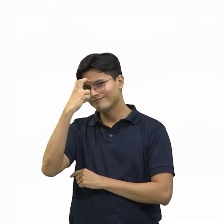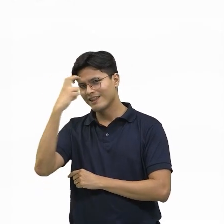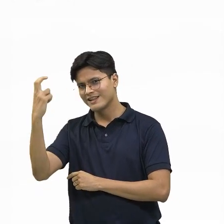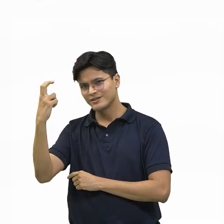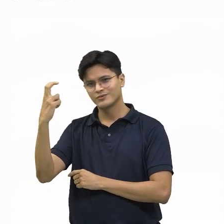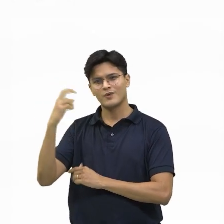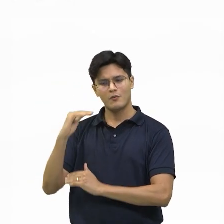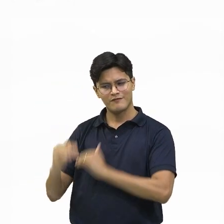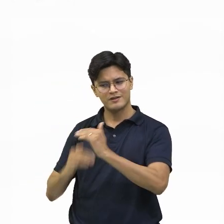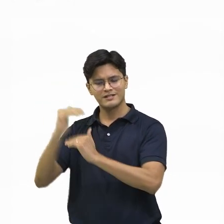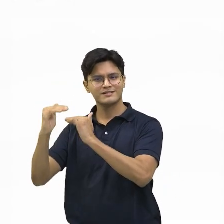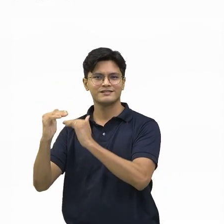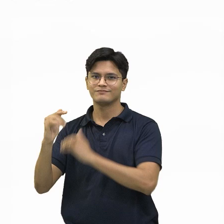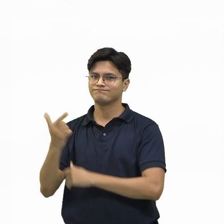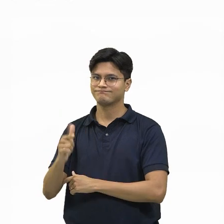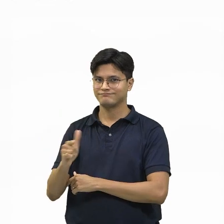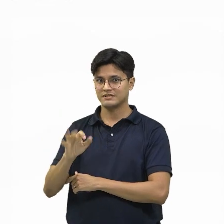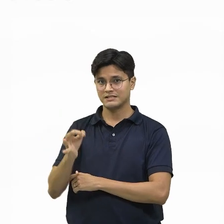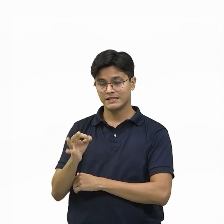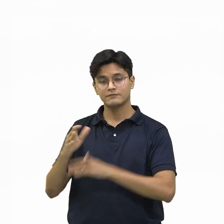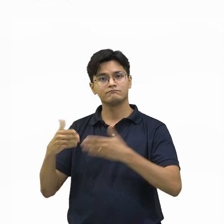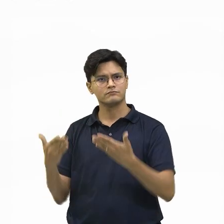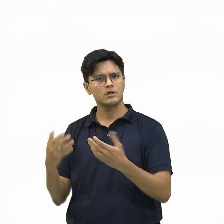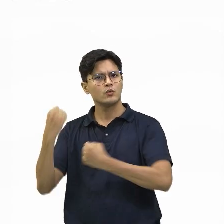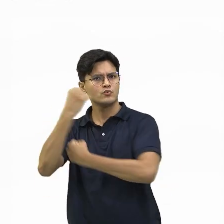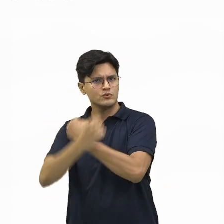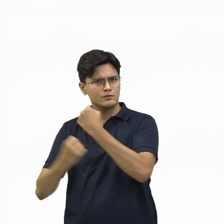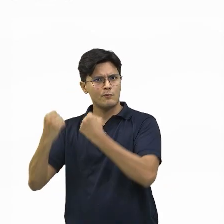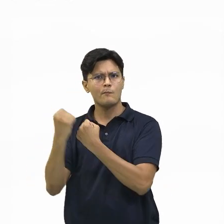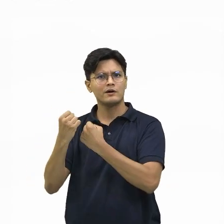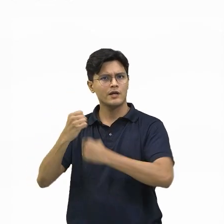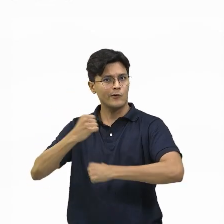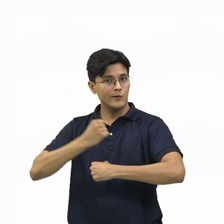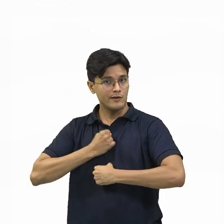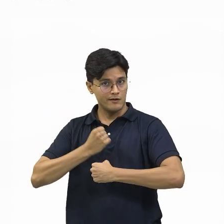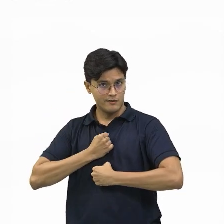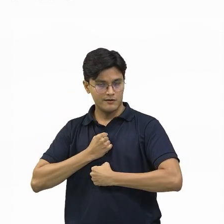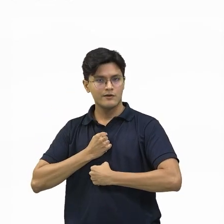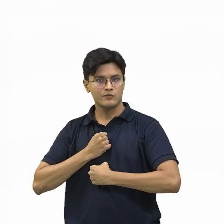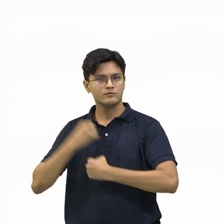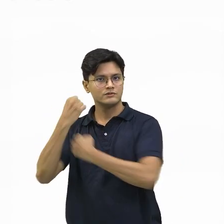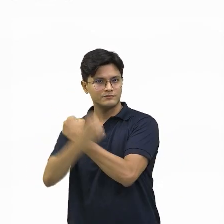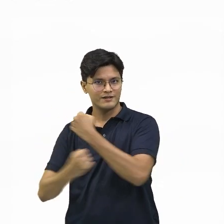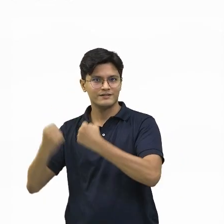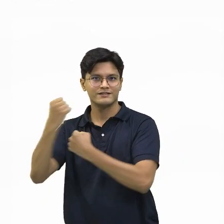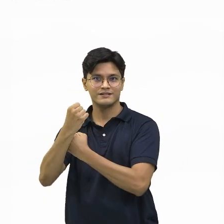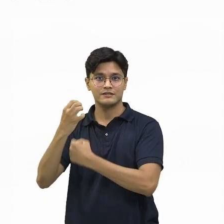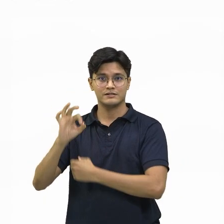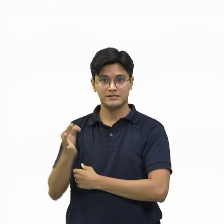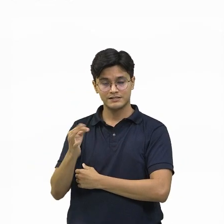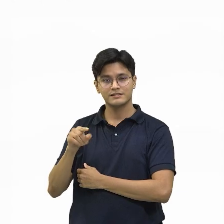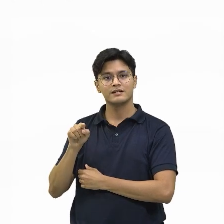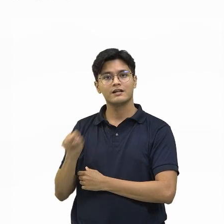em Esparta, você pensa nos guerreiros espartanos. E dentro dessa